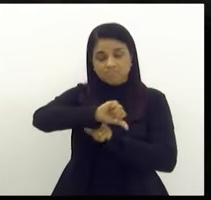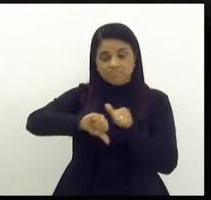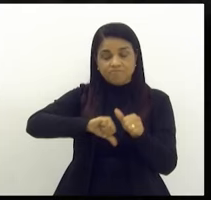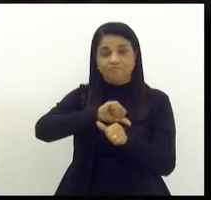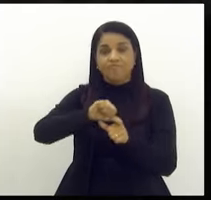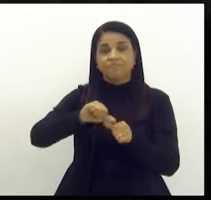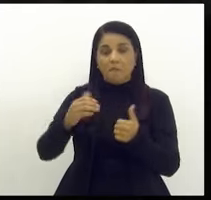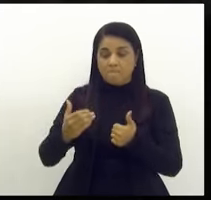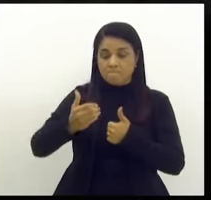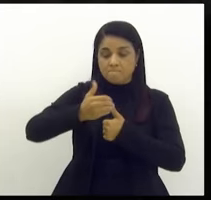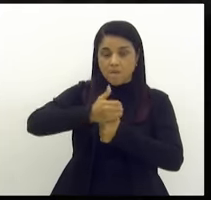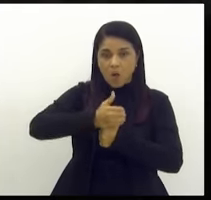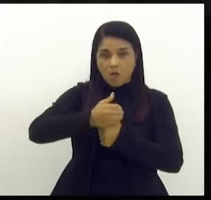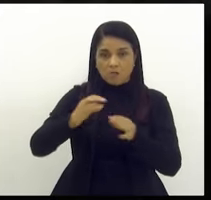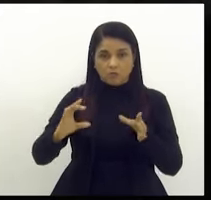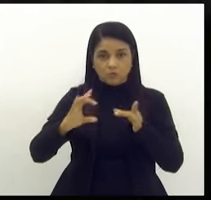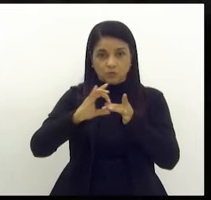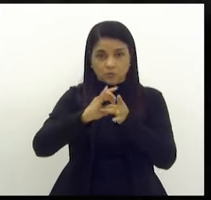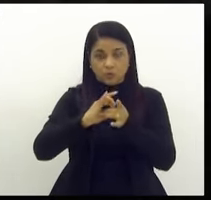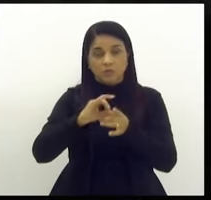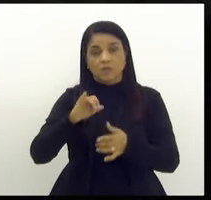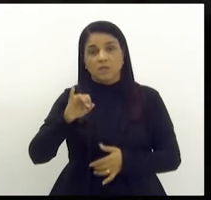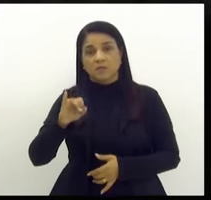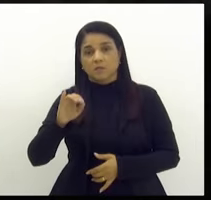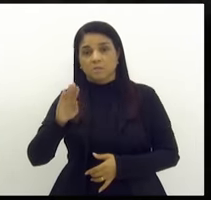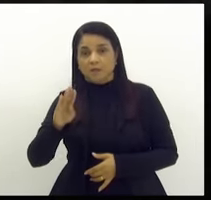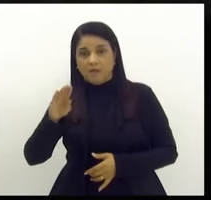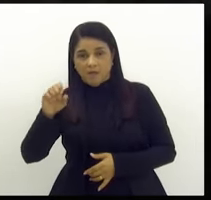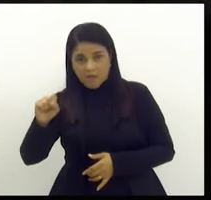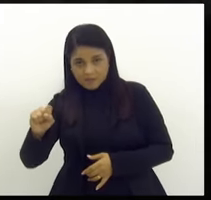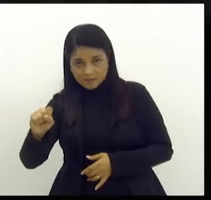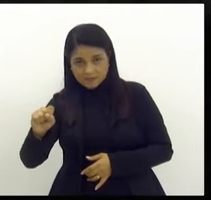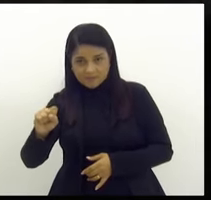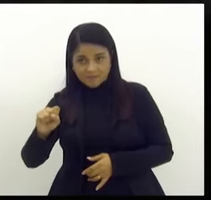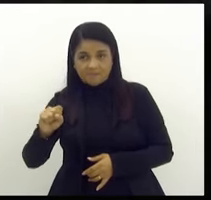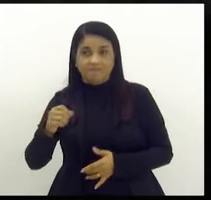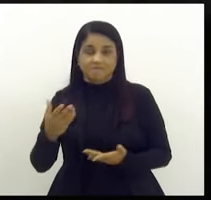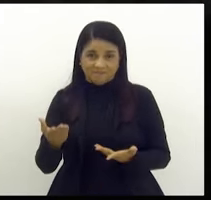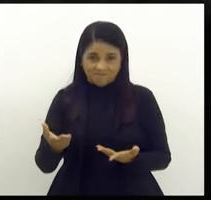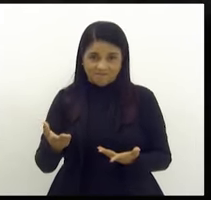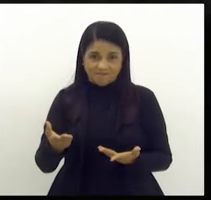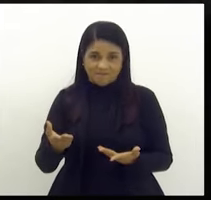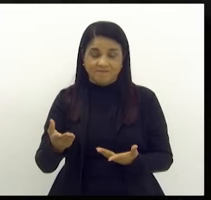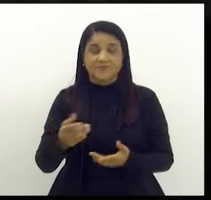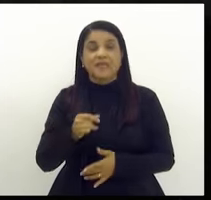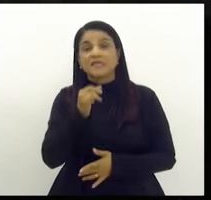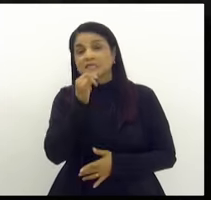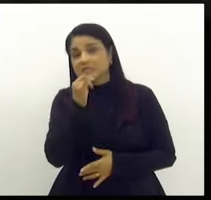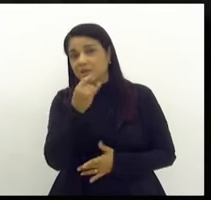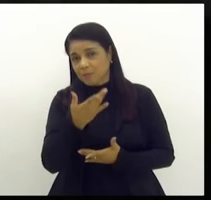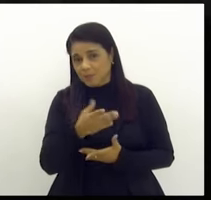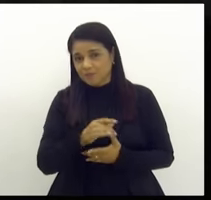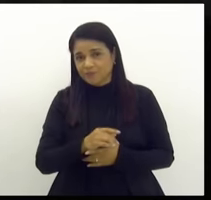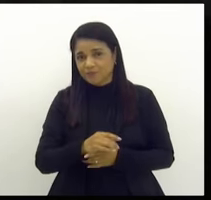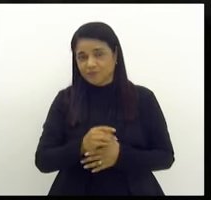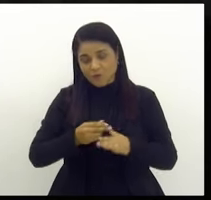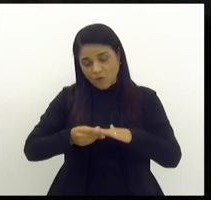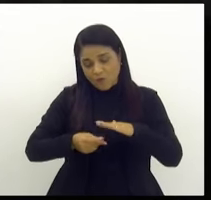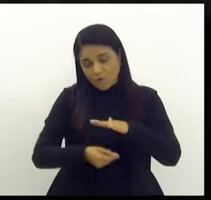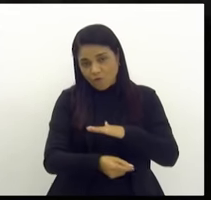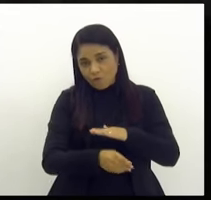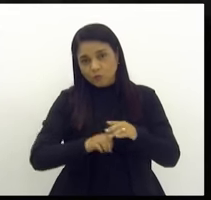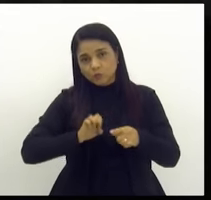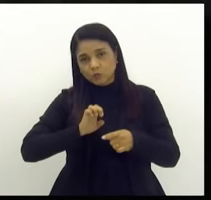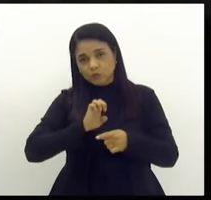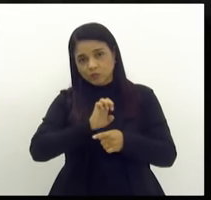imposto sobre bens e serviços não E aí os Fundos terão revistas por exemplo o fundo Estadual de